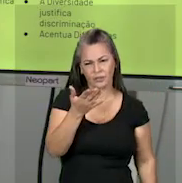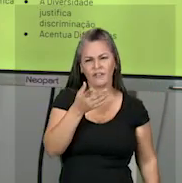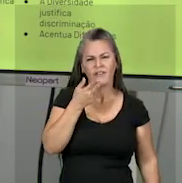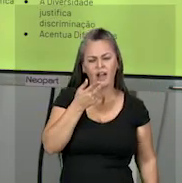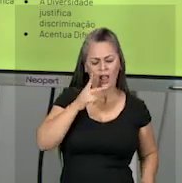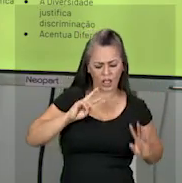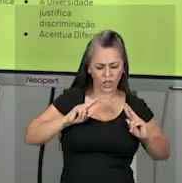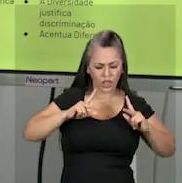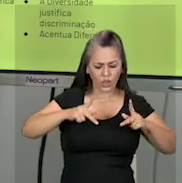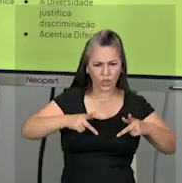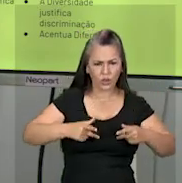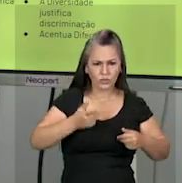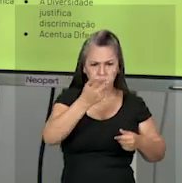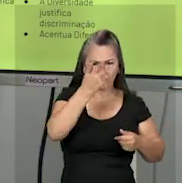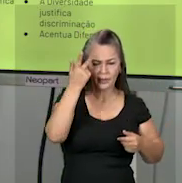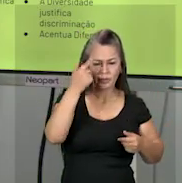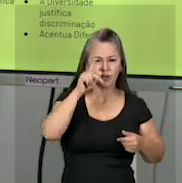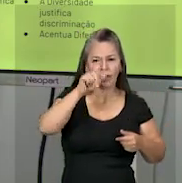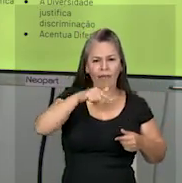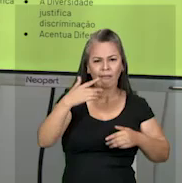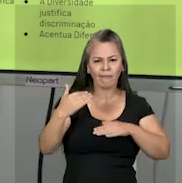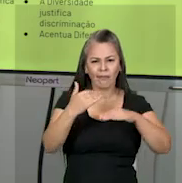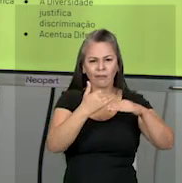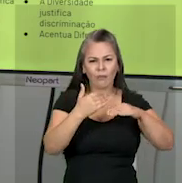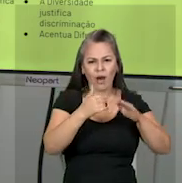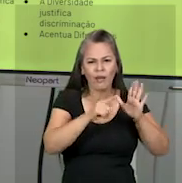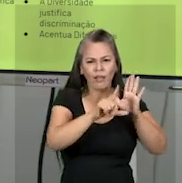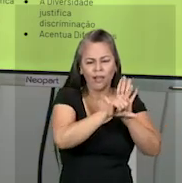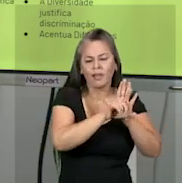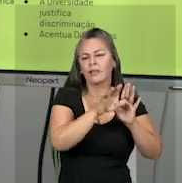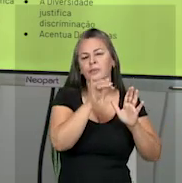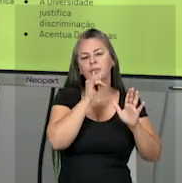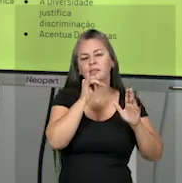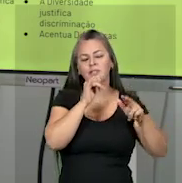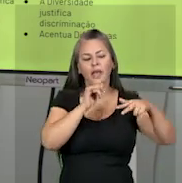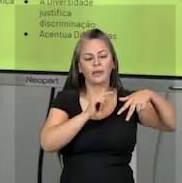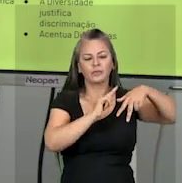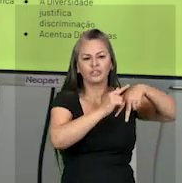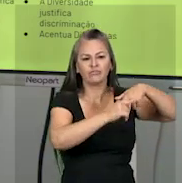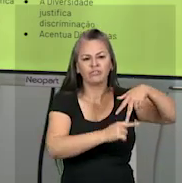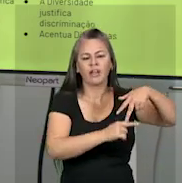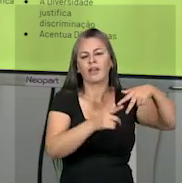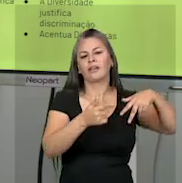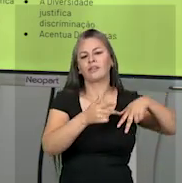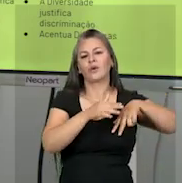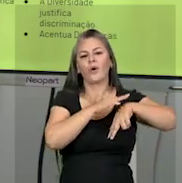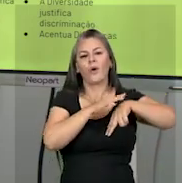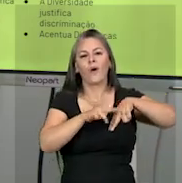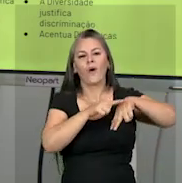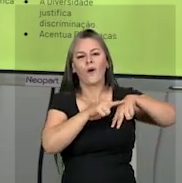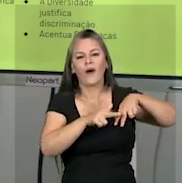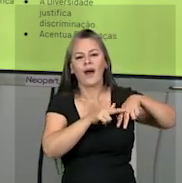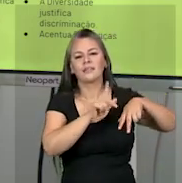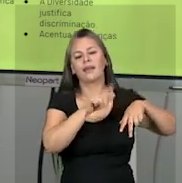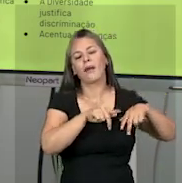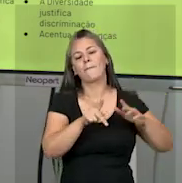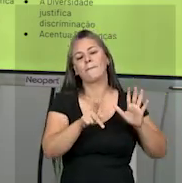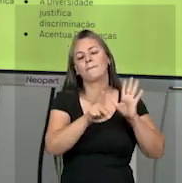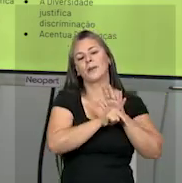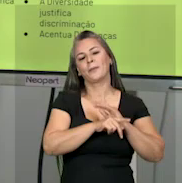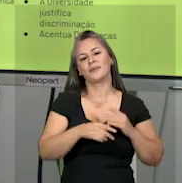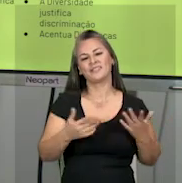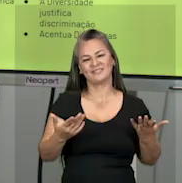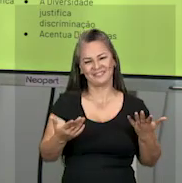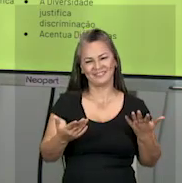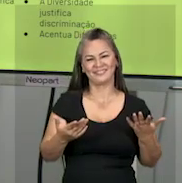igual perante a lei, independente de cor, raça, origem social, isso é uma visão que estaria mais à esquerda, né, que compõe